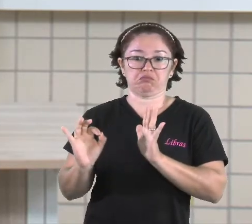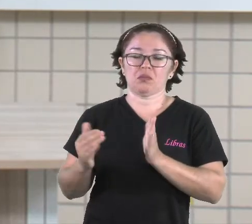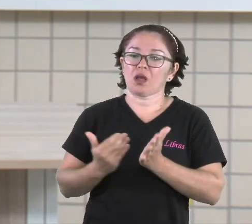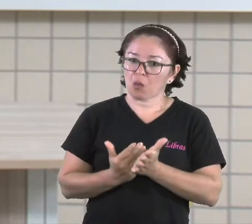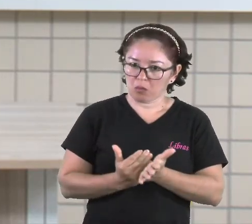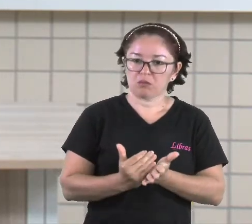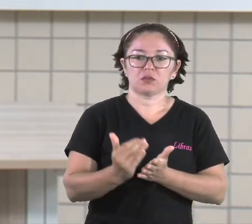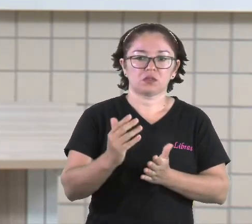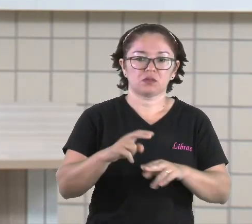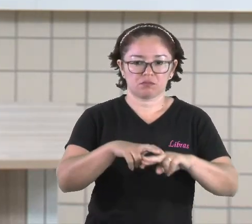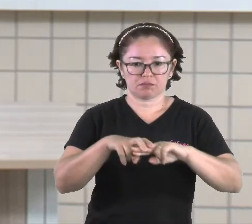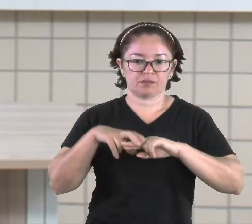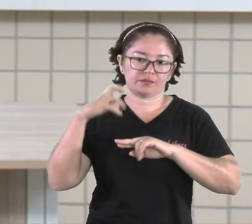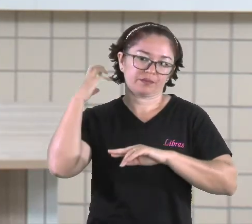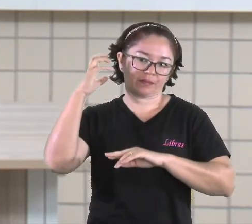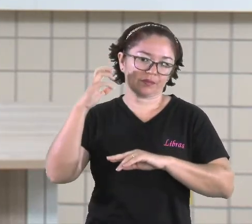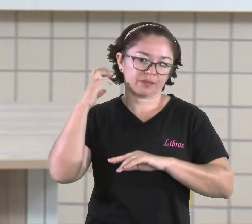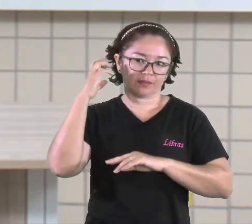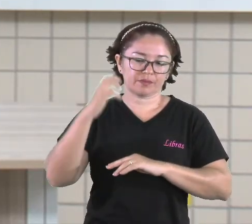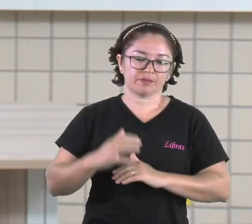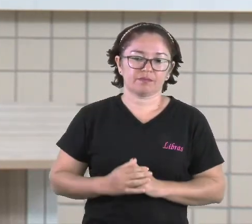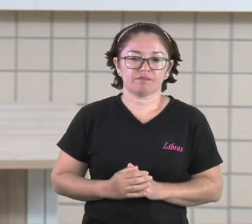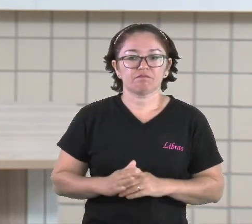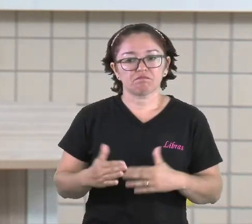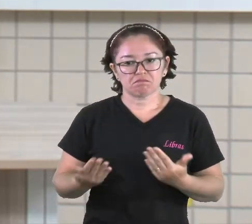Bom, esse é o cenário